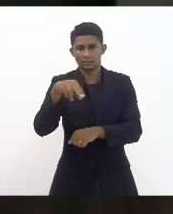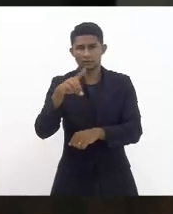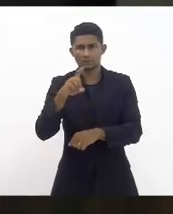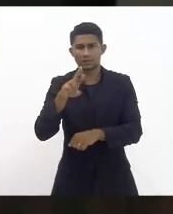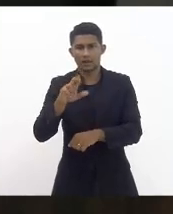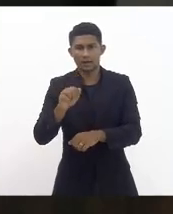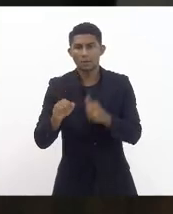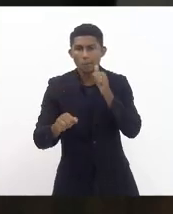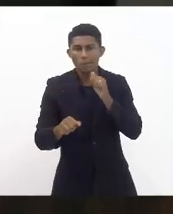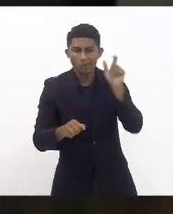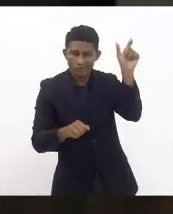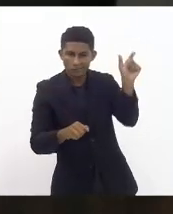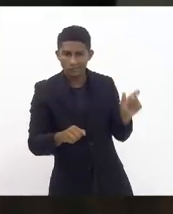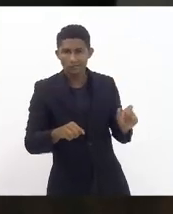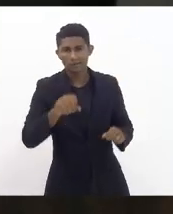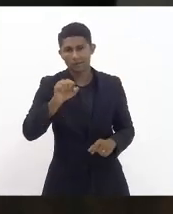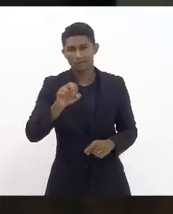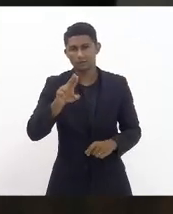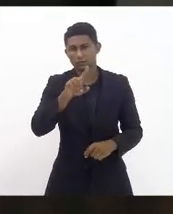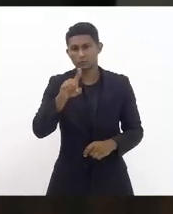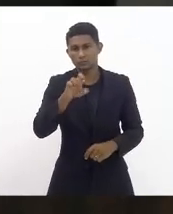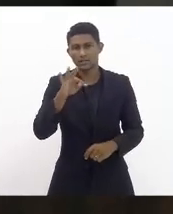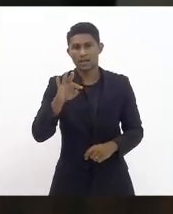Paiva Lima